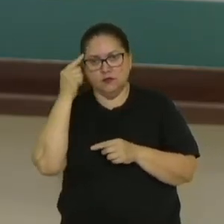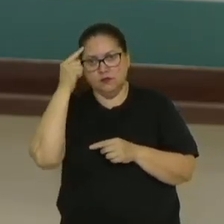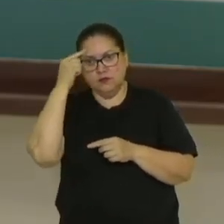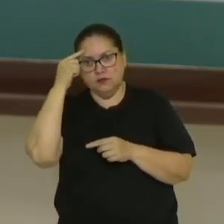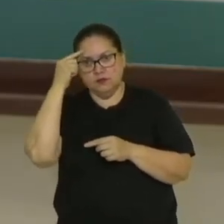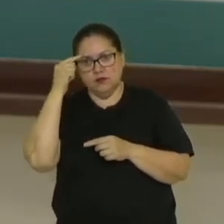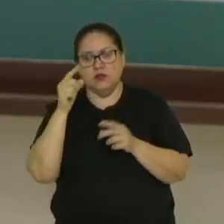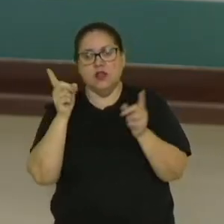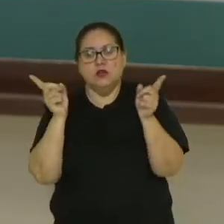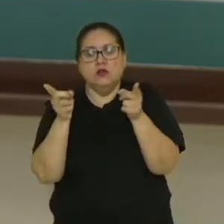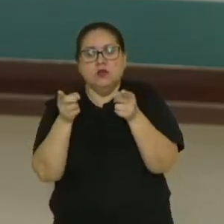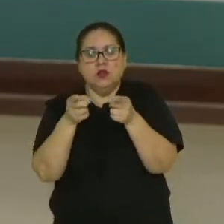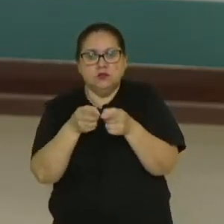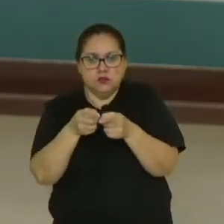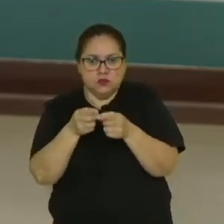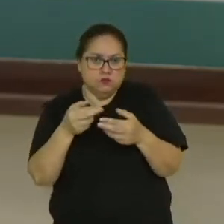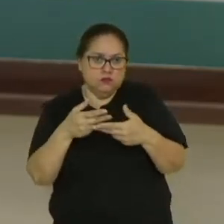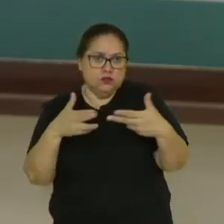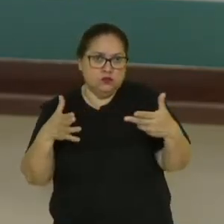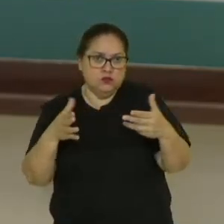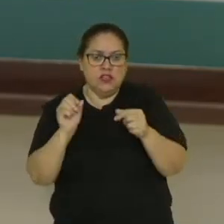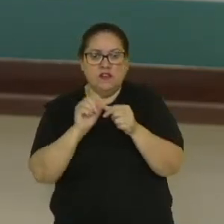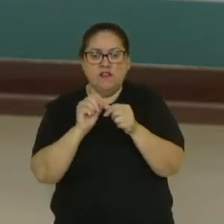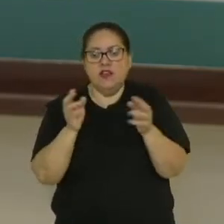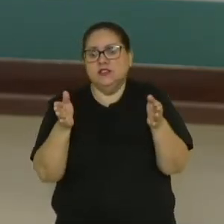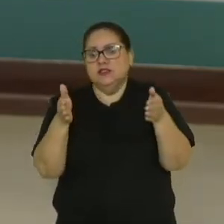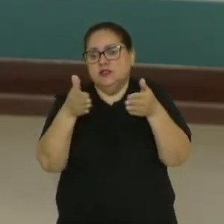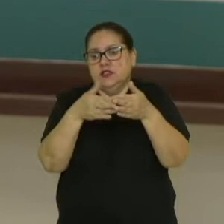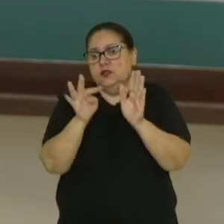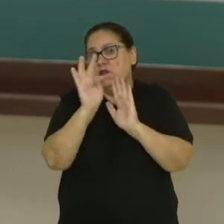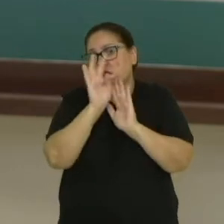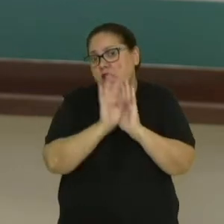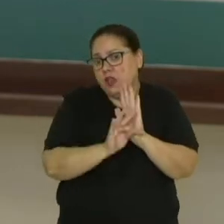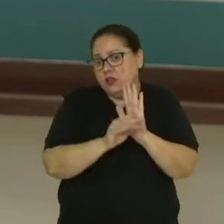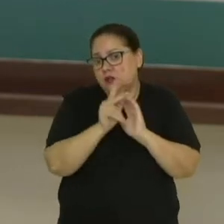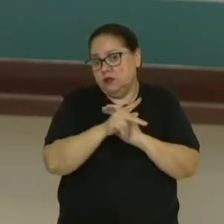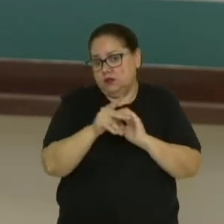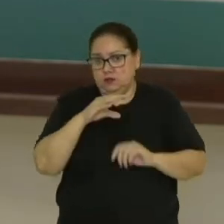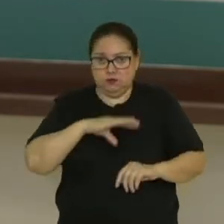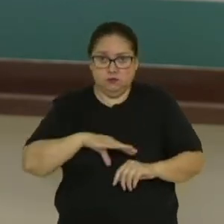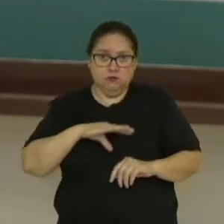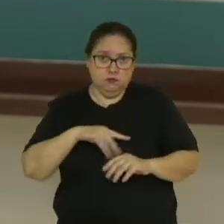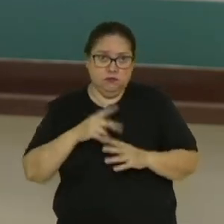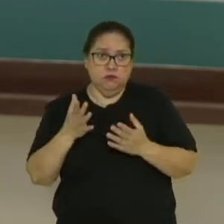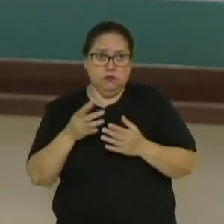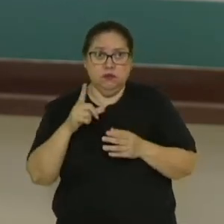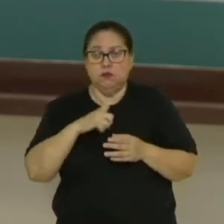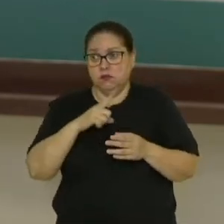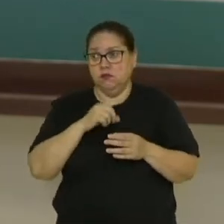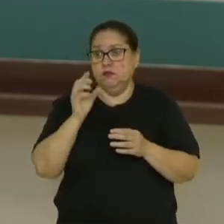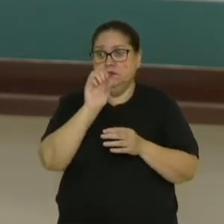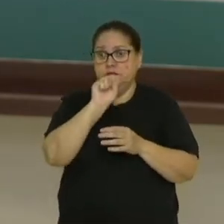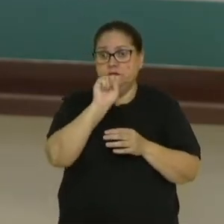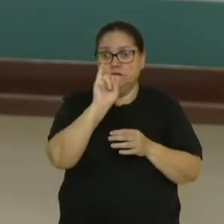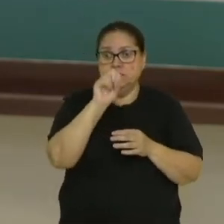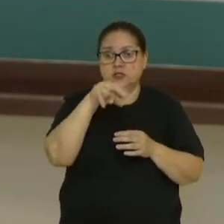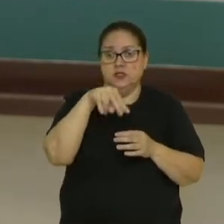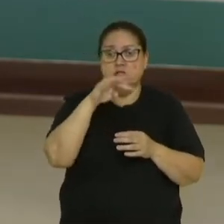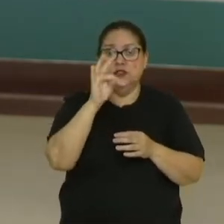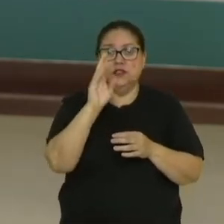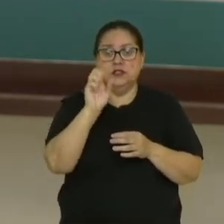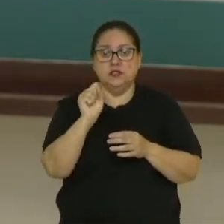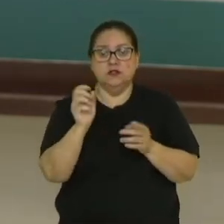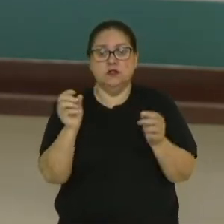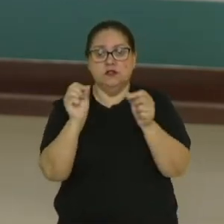uma redução das coisas. Faça a síntese do texto, diz a professora lá de português. Aqui a gente tem a síntese como a